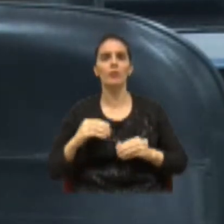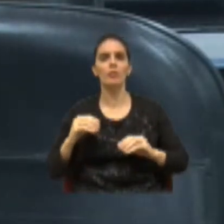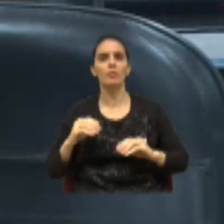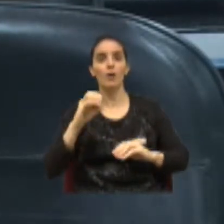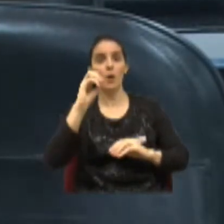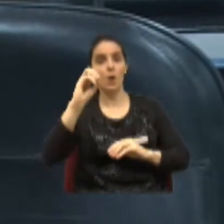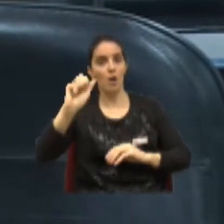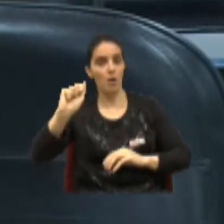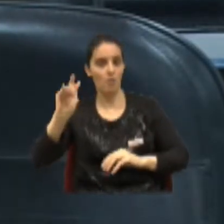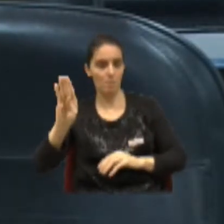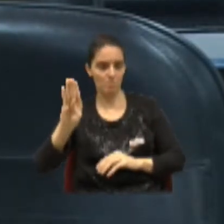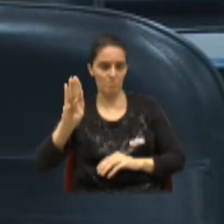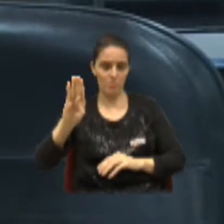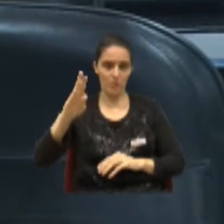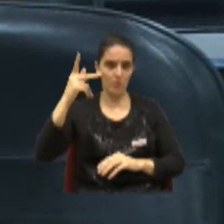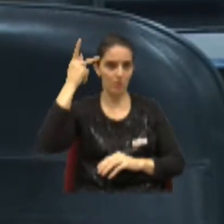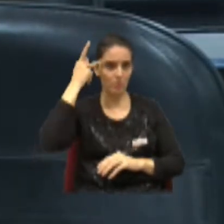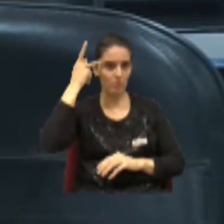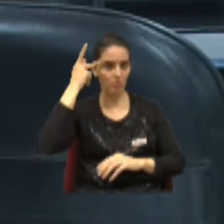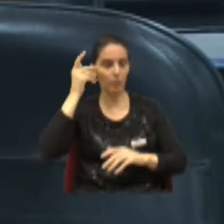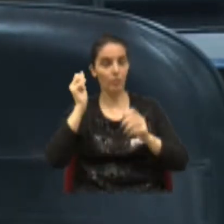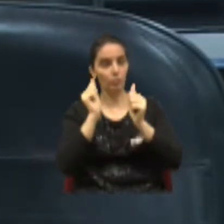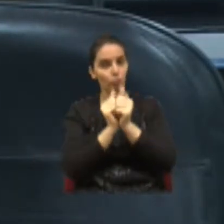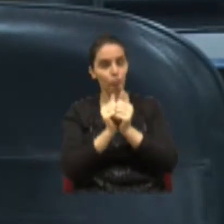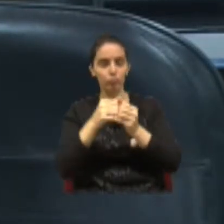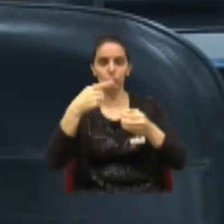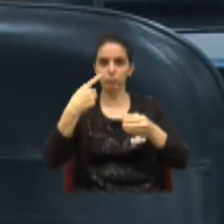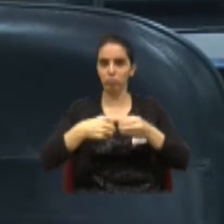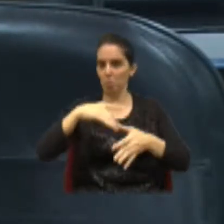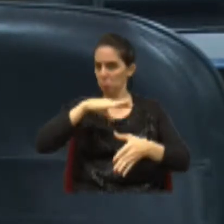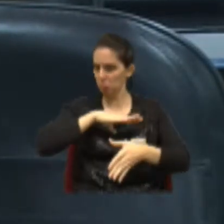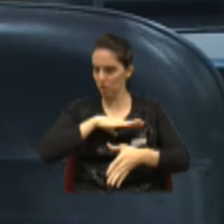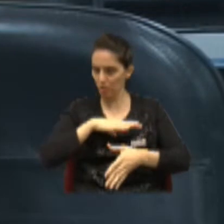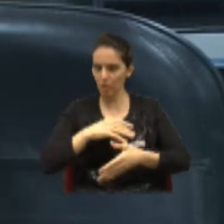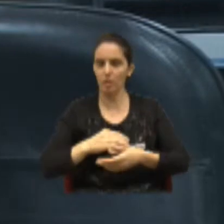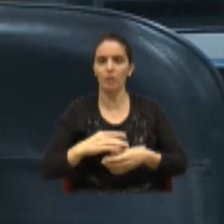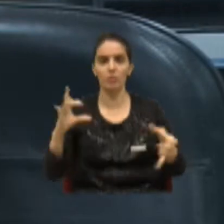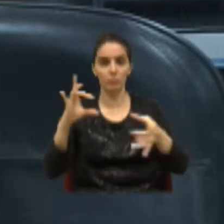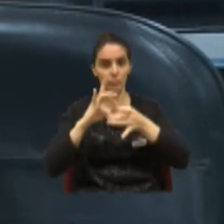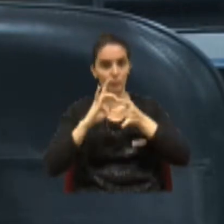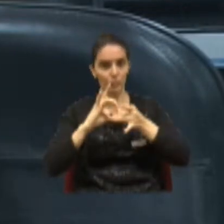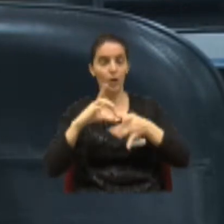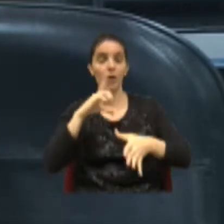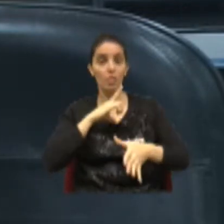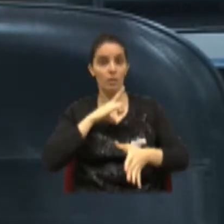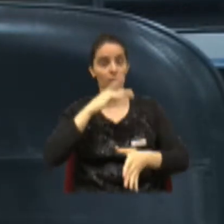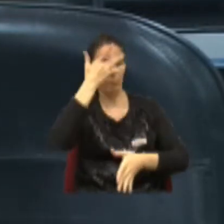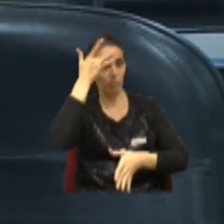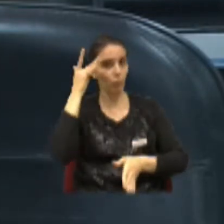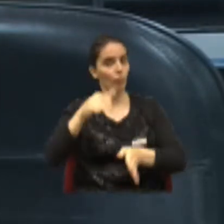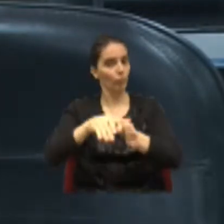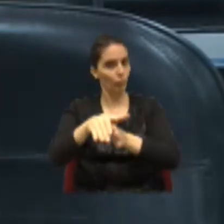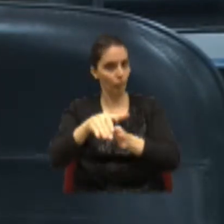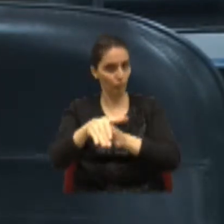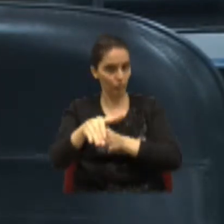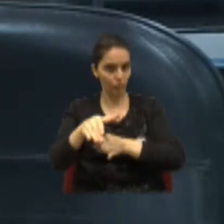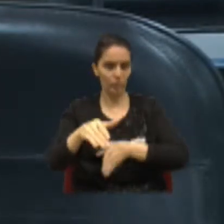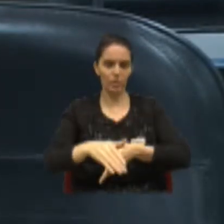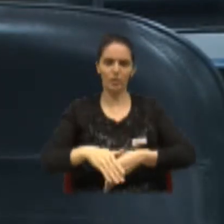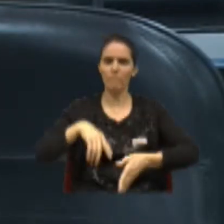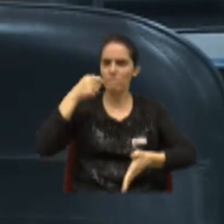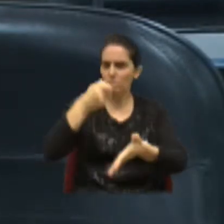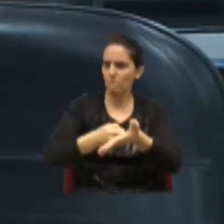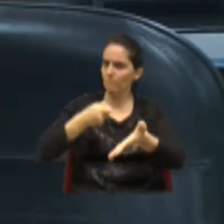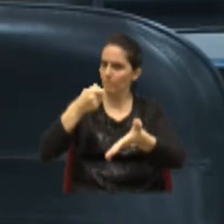em todos os municípios. E nós temos a felicidade de ter uma conselheira bastante atuante, ocasião pela